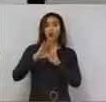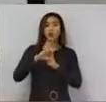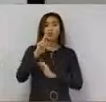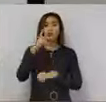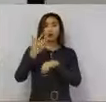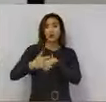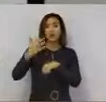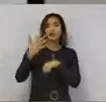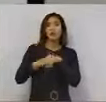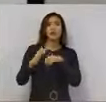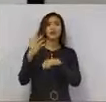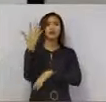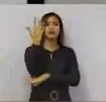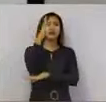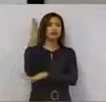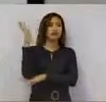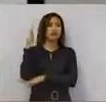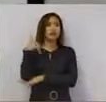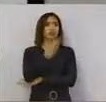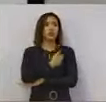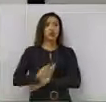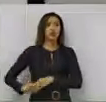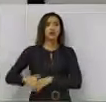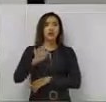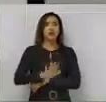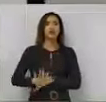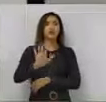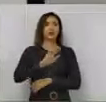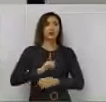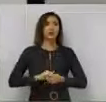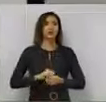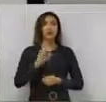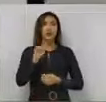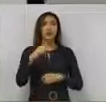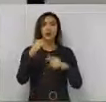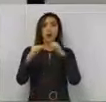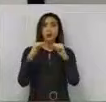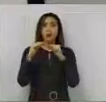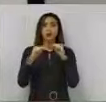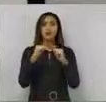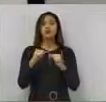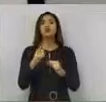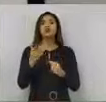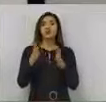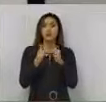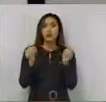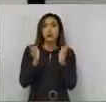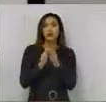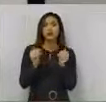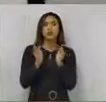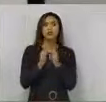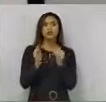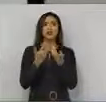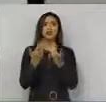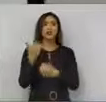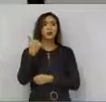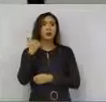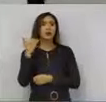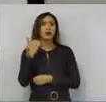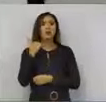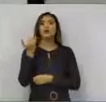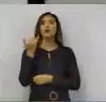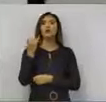práticas ambientais de governança em nível mundial. É uma política exigida pelo Banco Interamericano